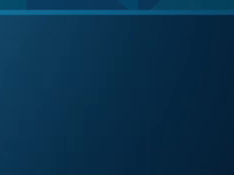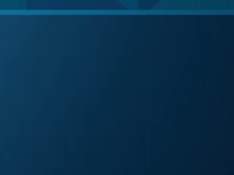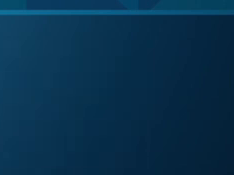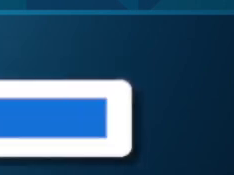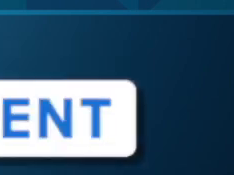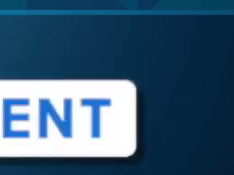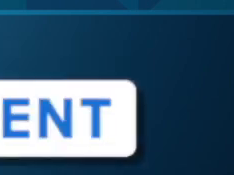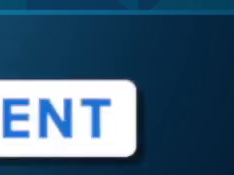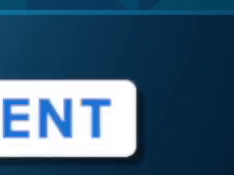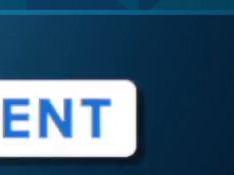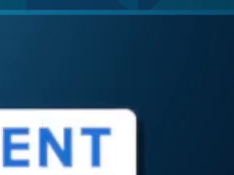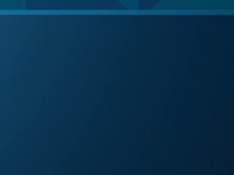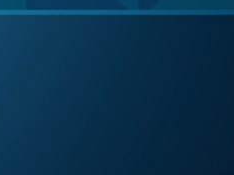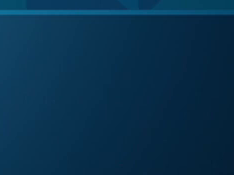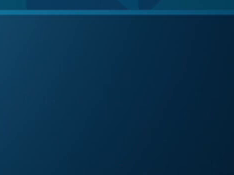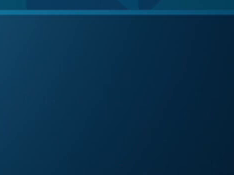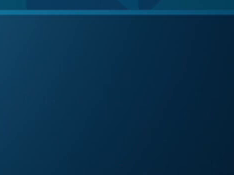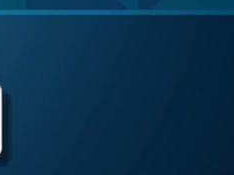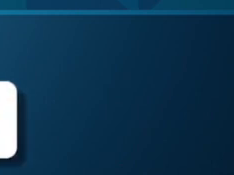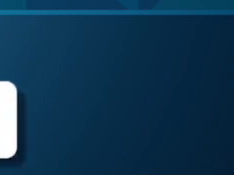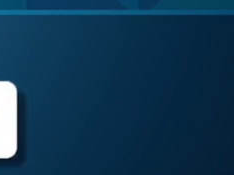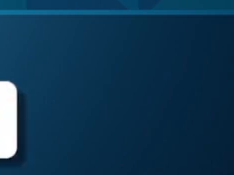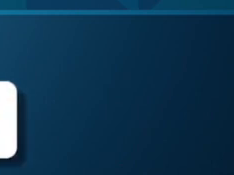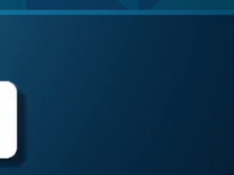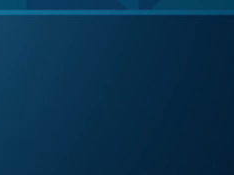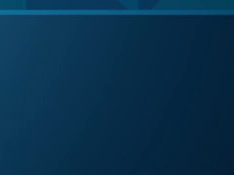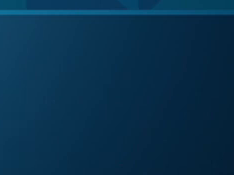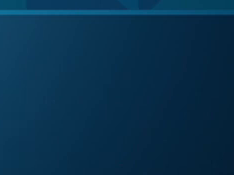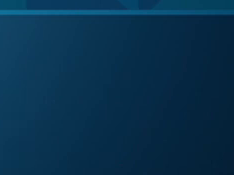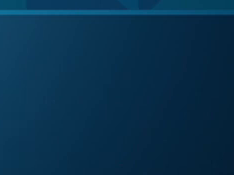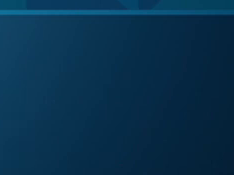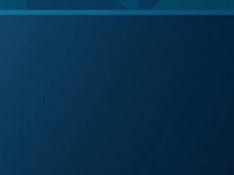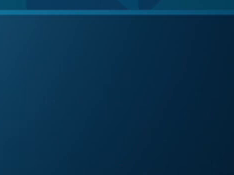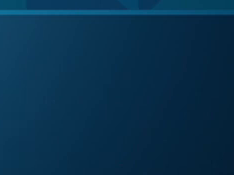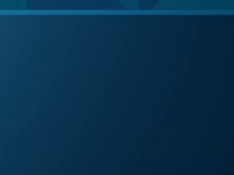notificação, fo comentário no fahetutang ba media social siraseluk.